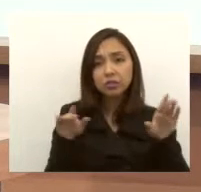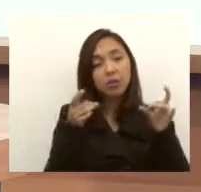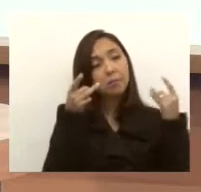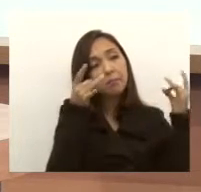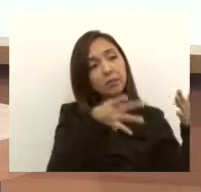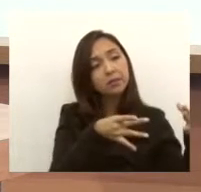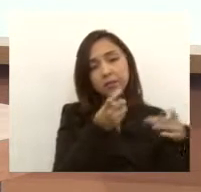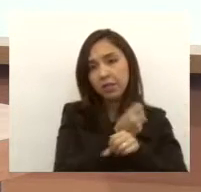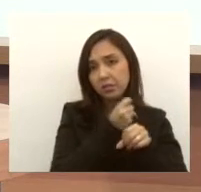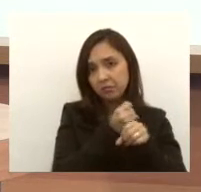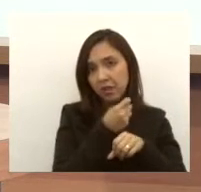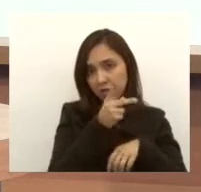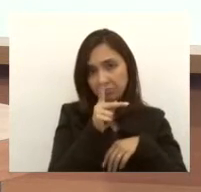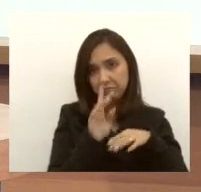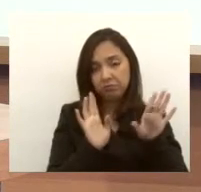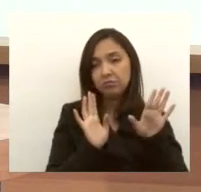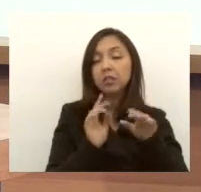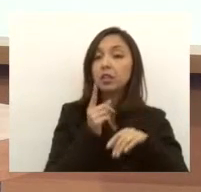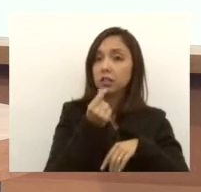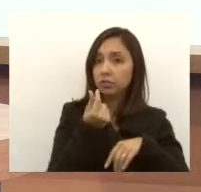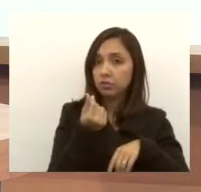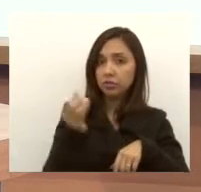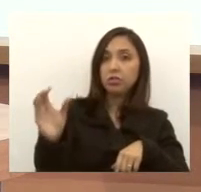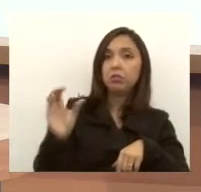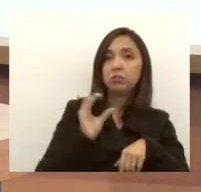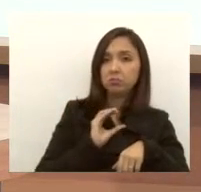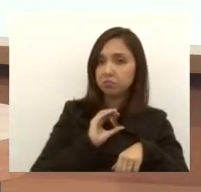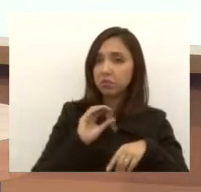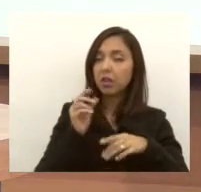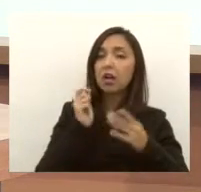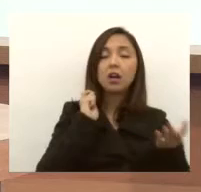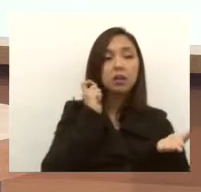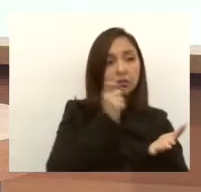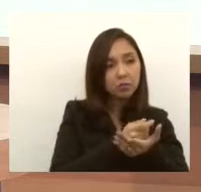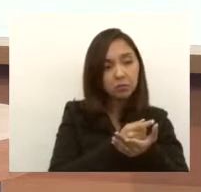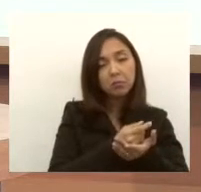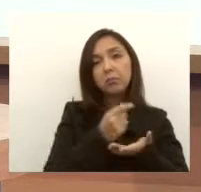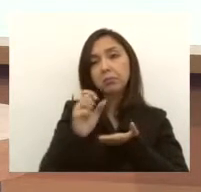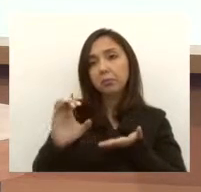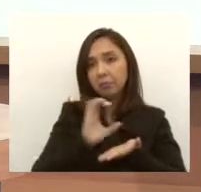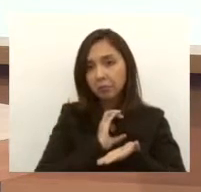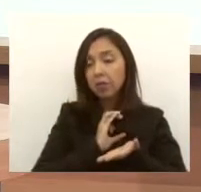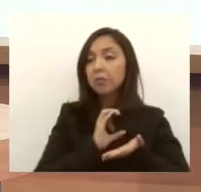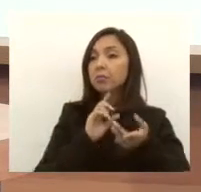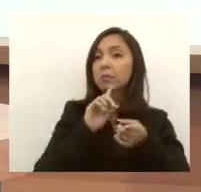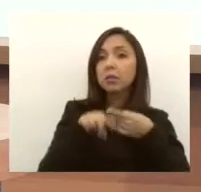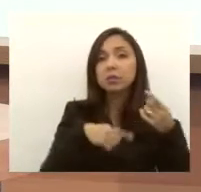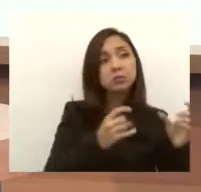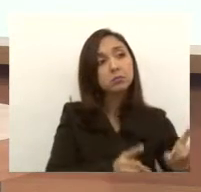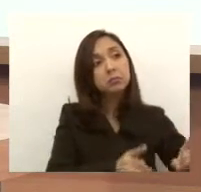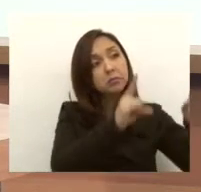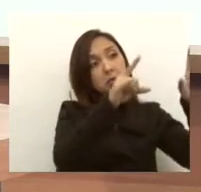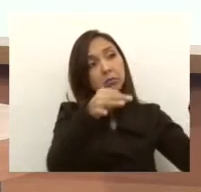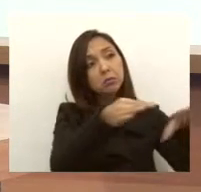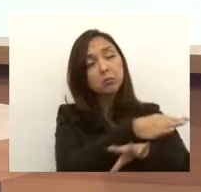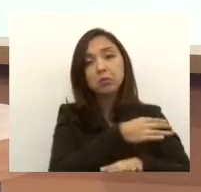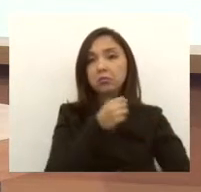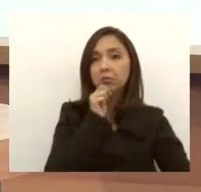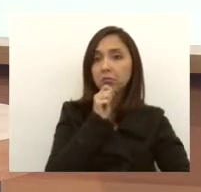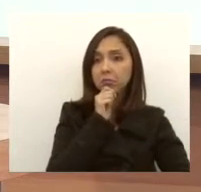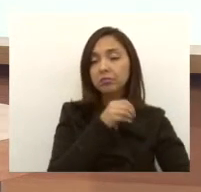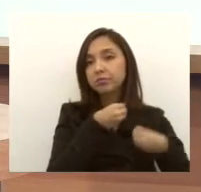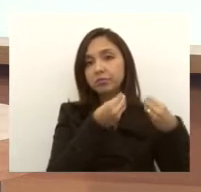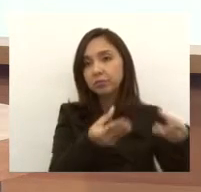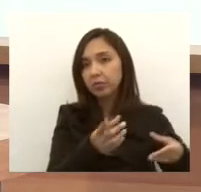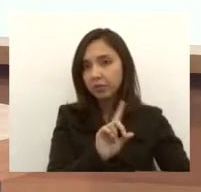construtora. A construtora recebeu dinheiro dos moradores, dos compradores, né? E simplesmente não entregou o